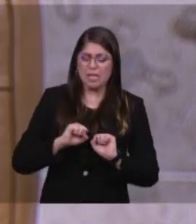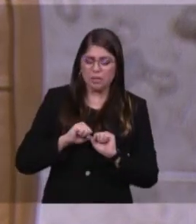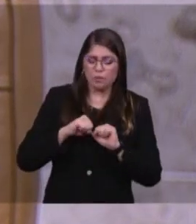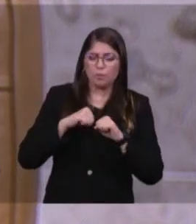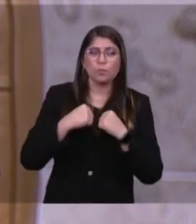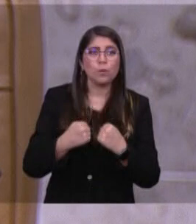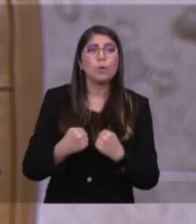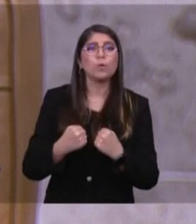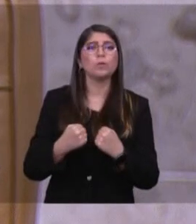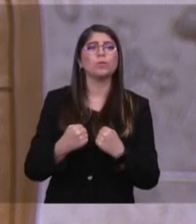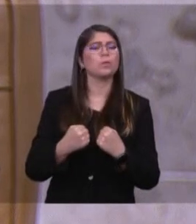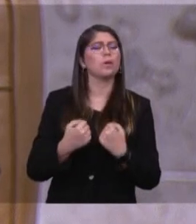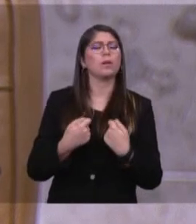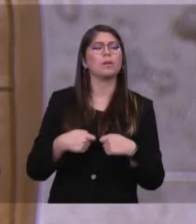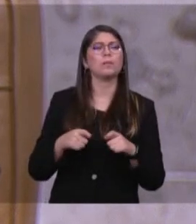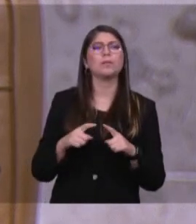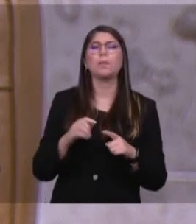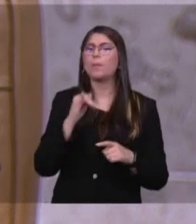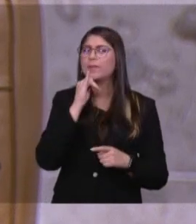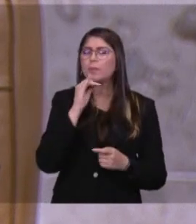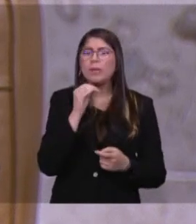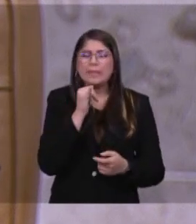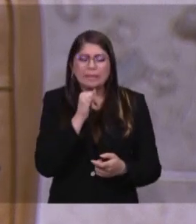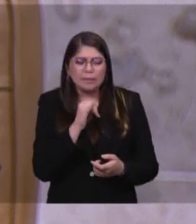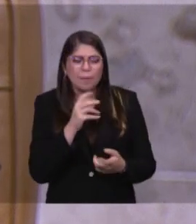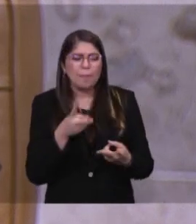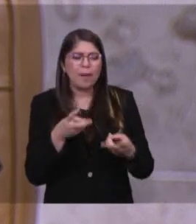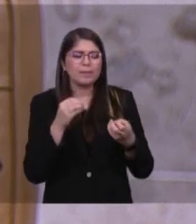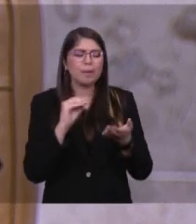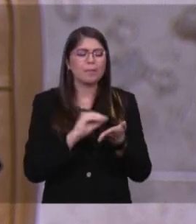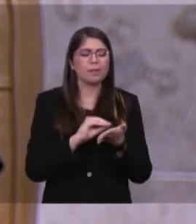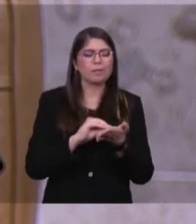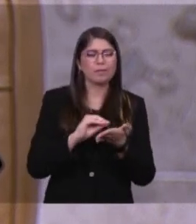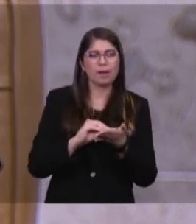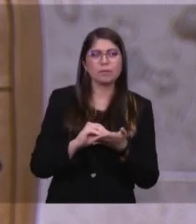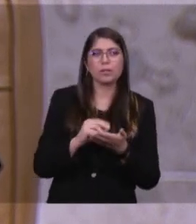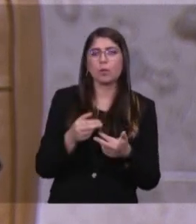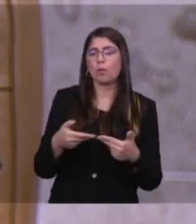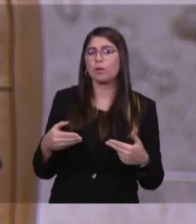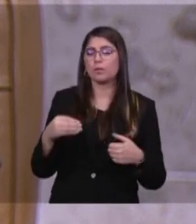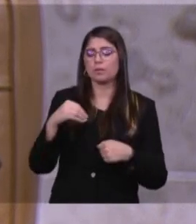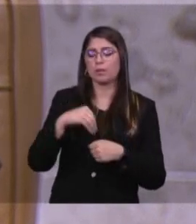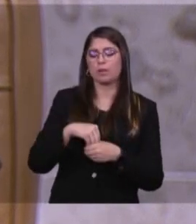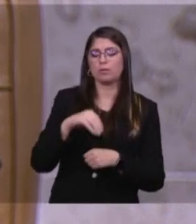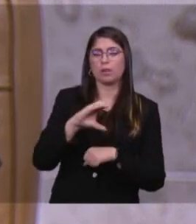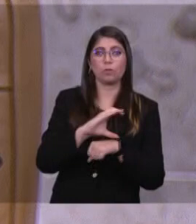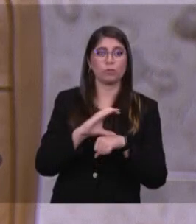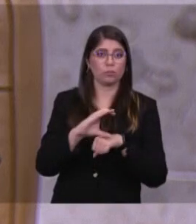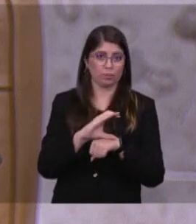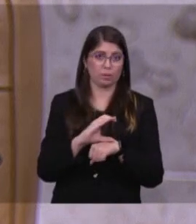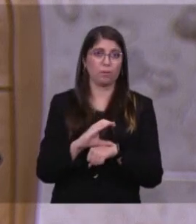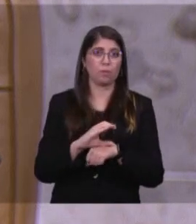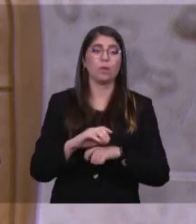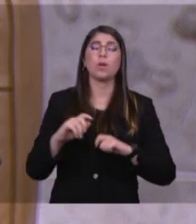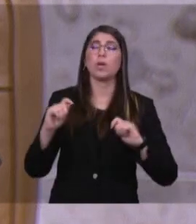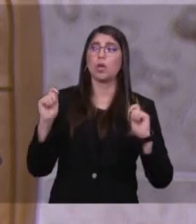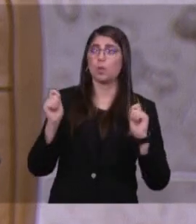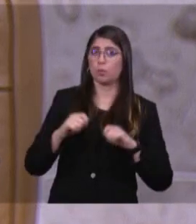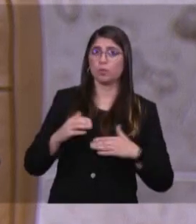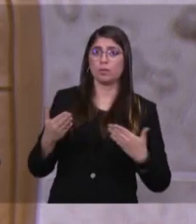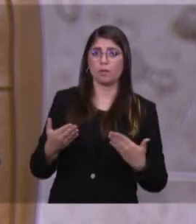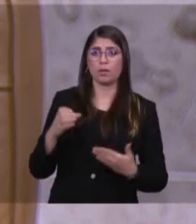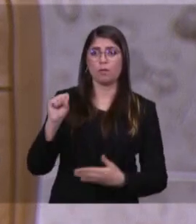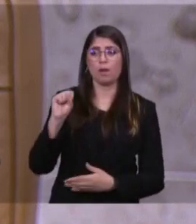esforço para reconhecer o quadro de omissão constitucional, omissão que habilita a atuação